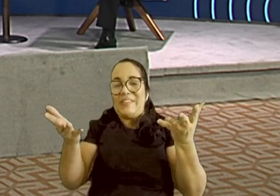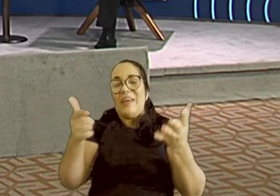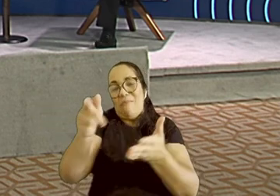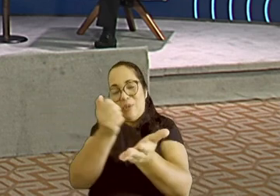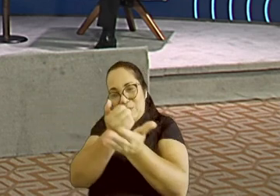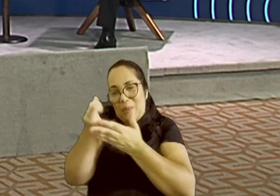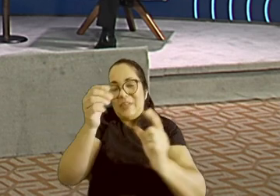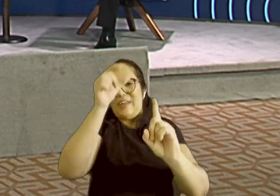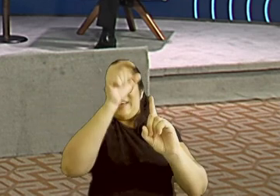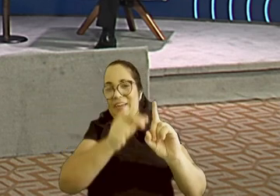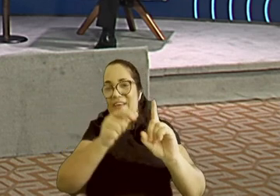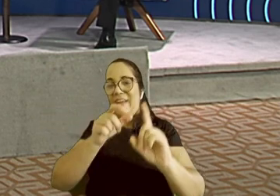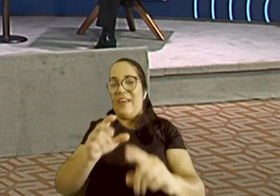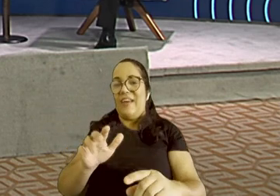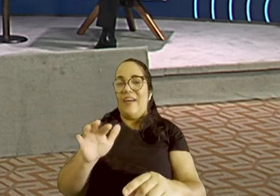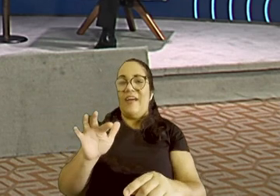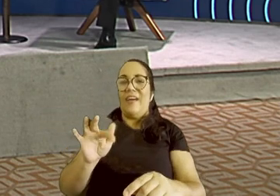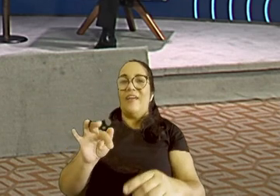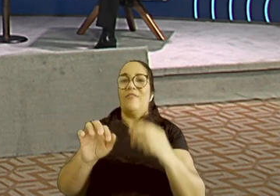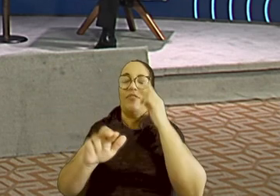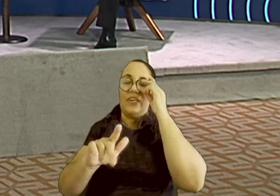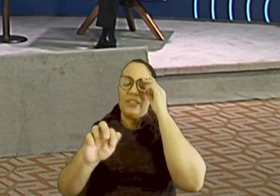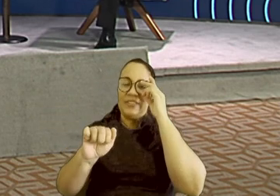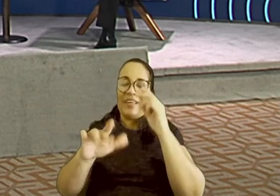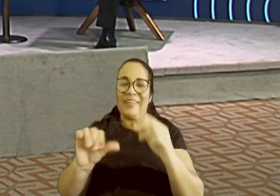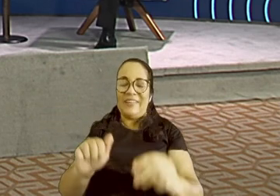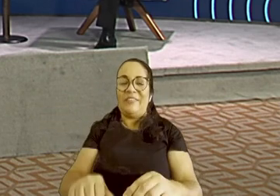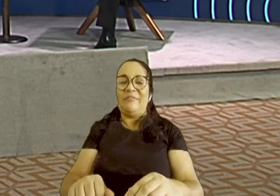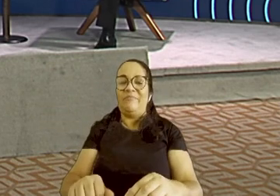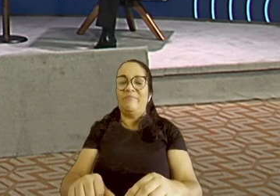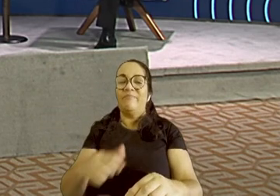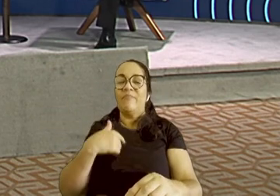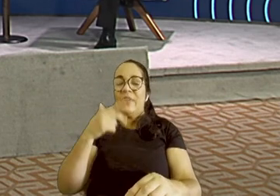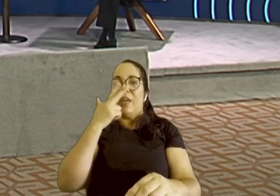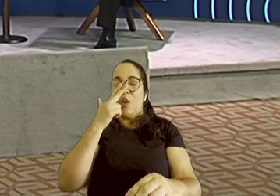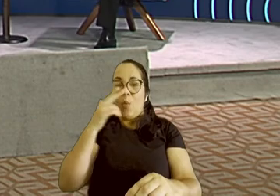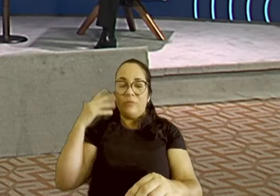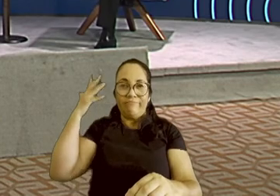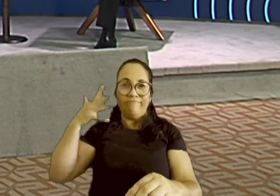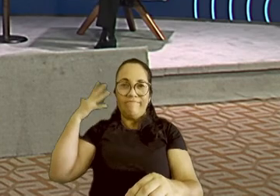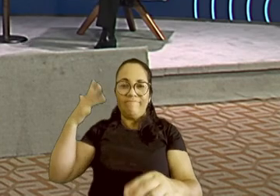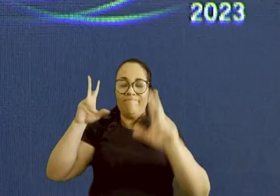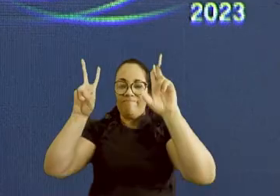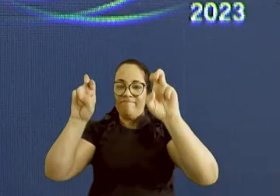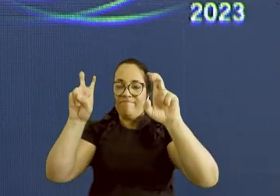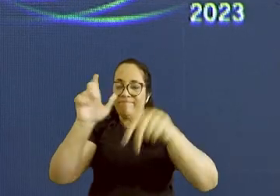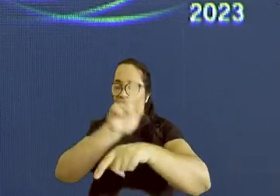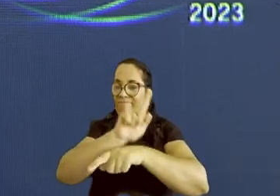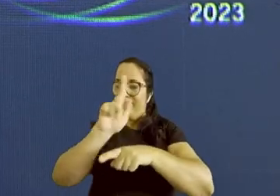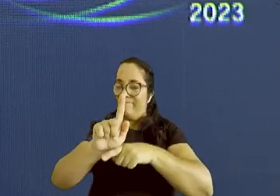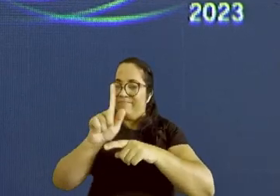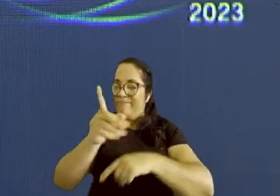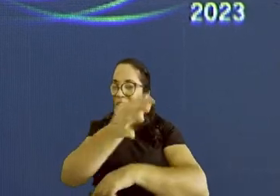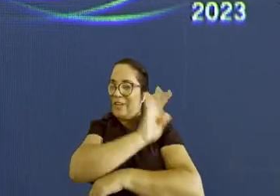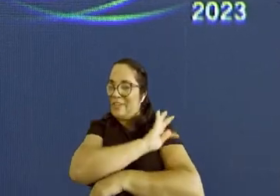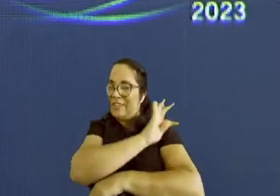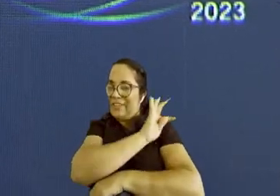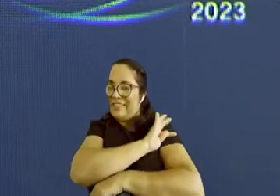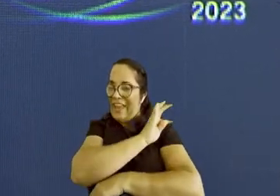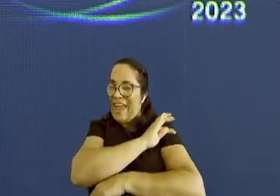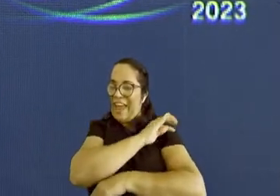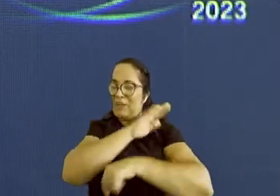ofensa é eu acho que apesar do painel você gestão de técnica em tempo de crise acho que a mensagem é